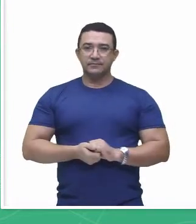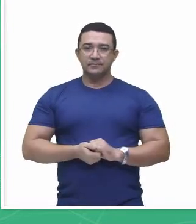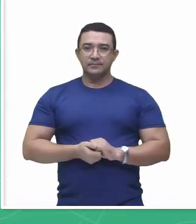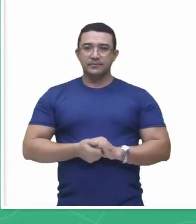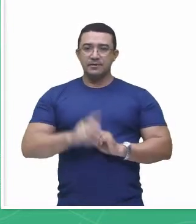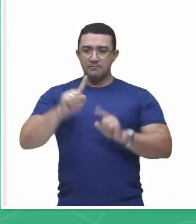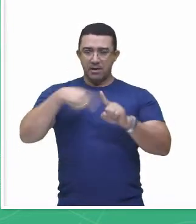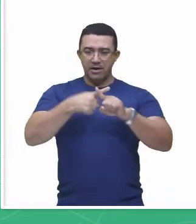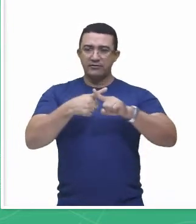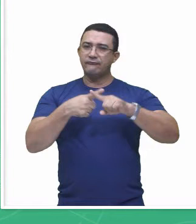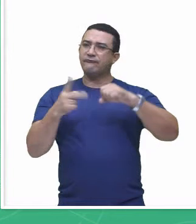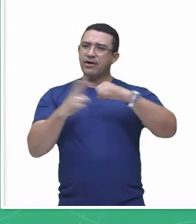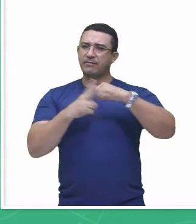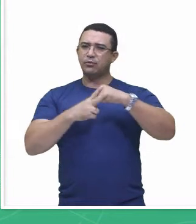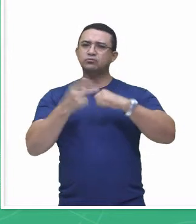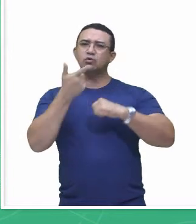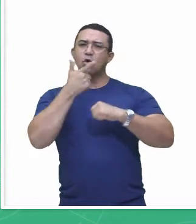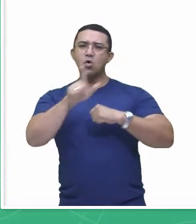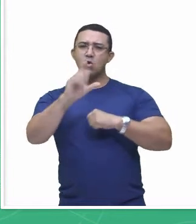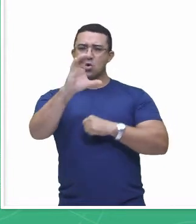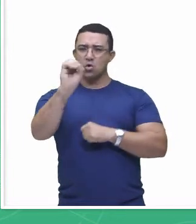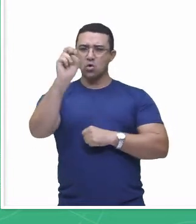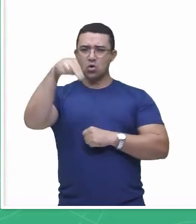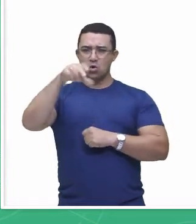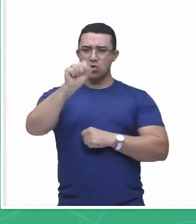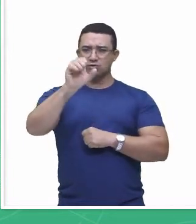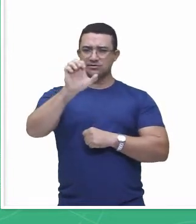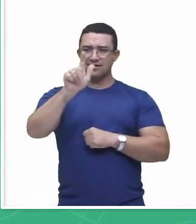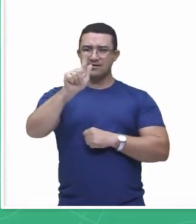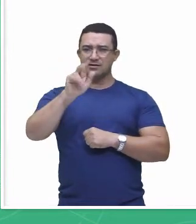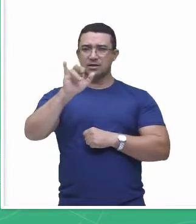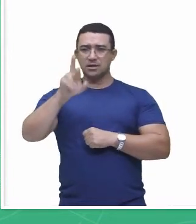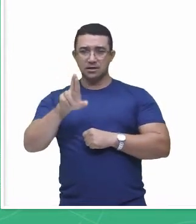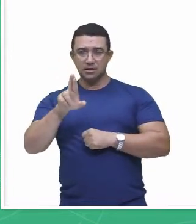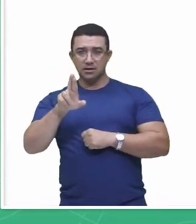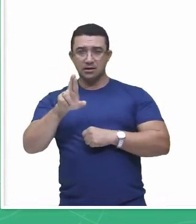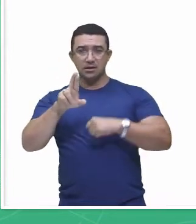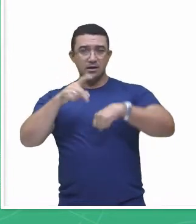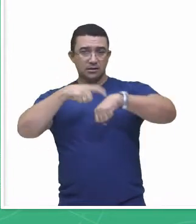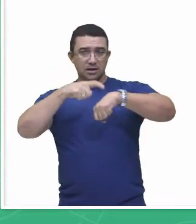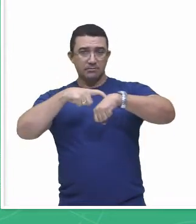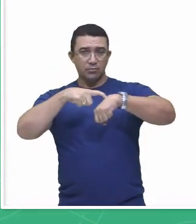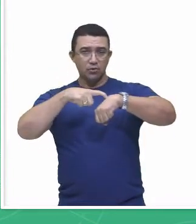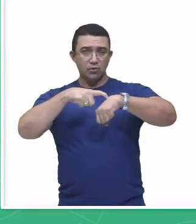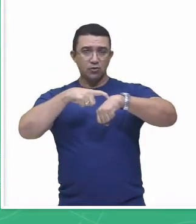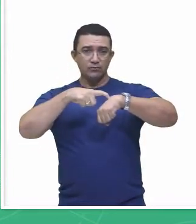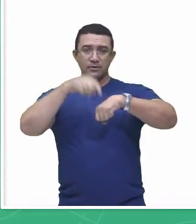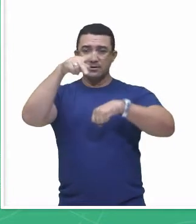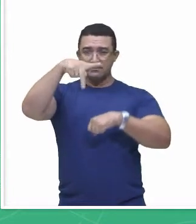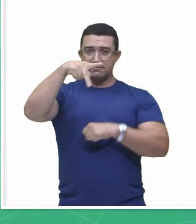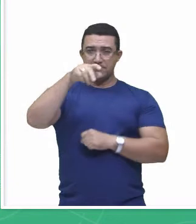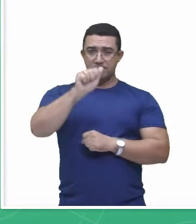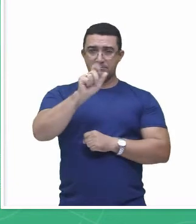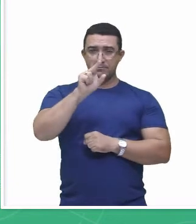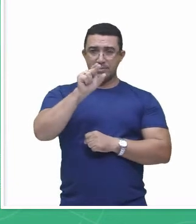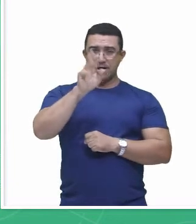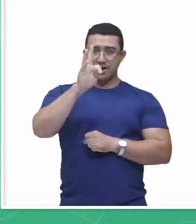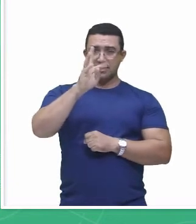verbo conseguir no seu particípio que é conseguido. Então, a nossa resposta correta